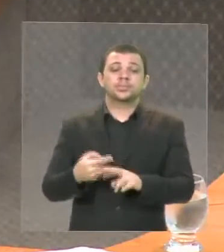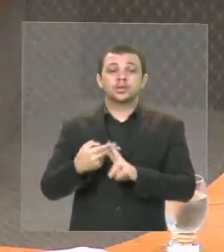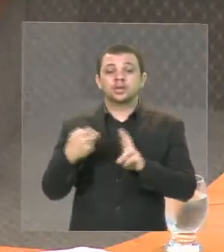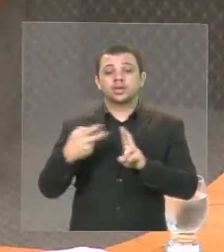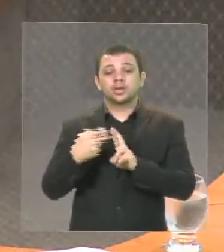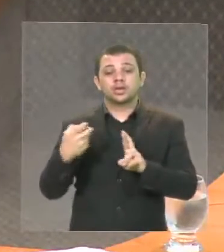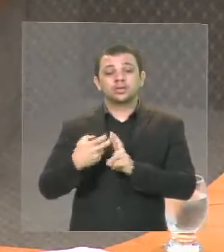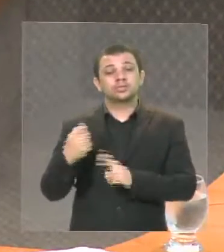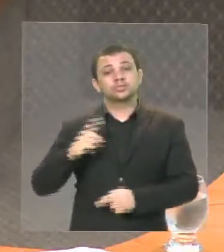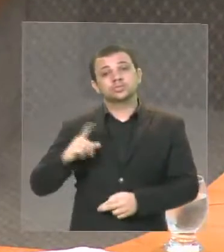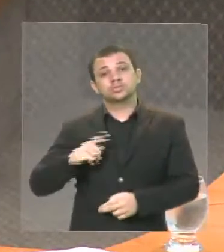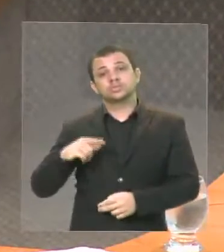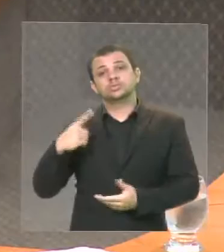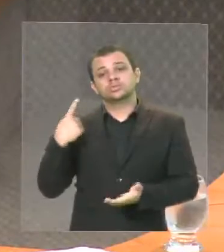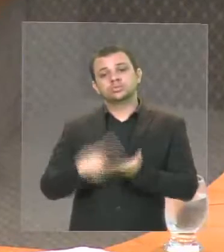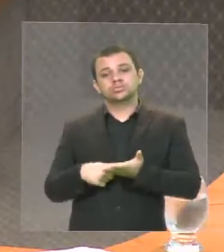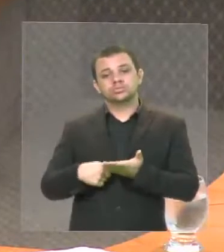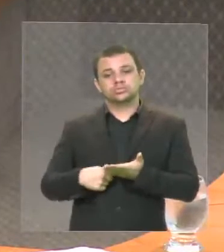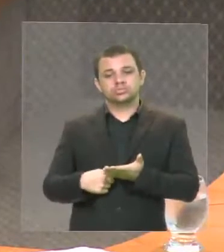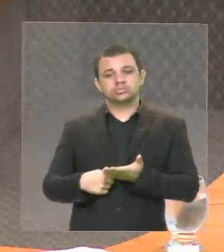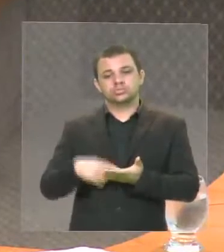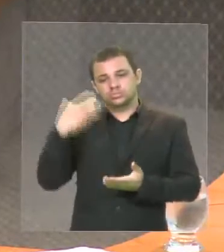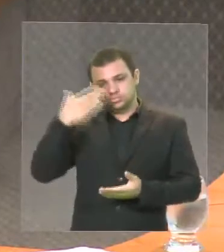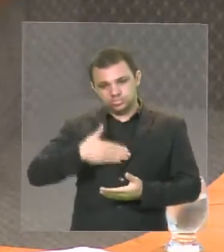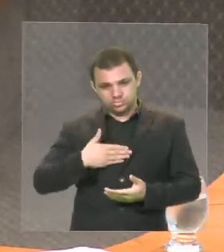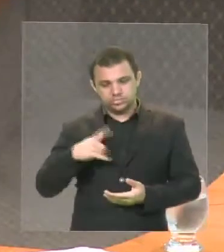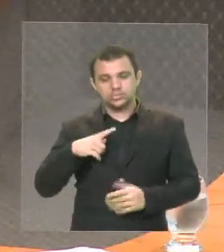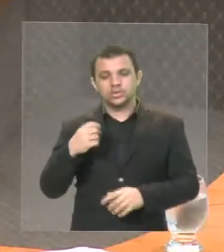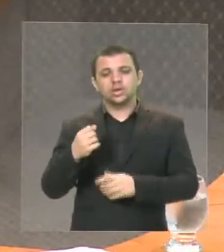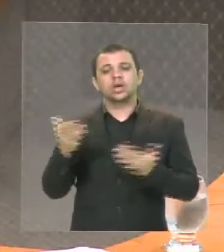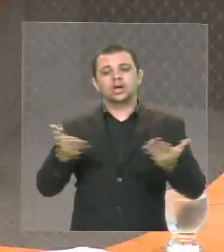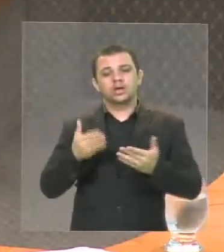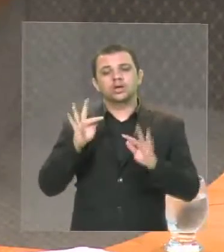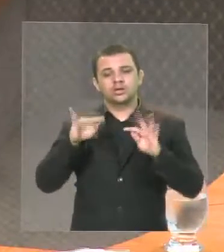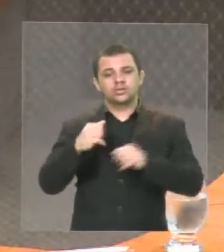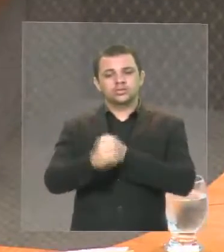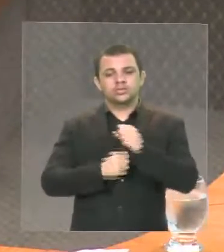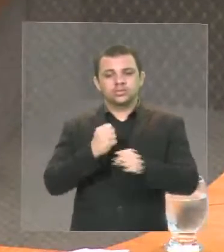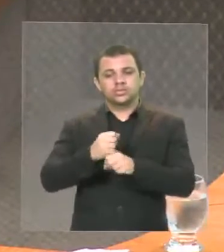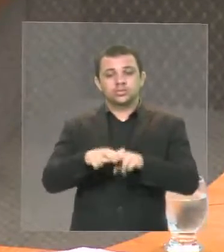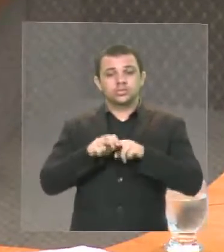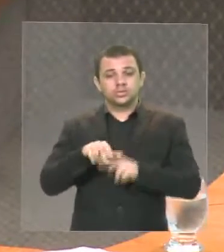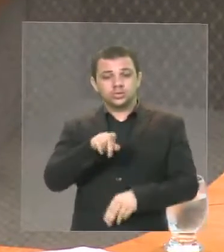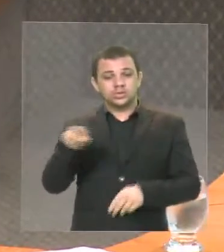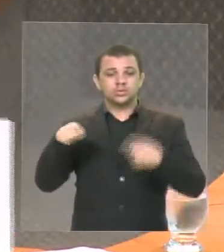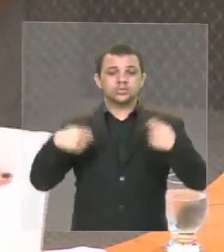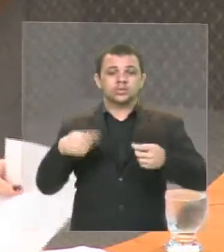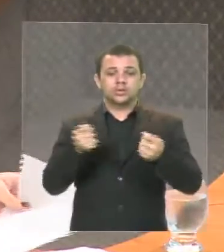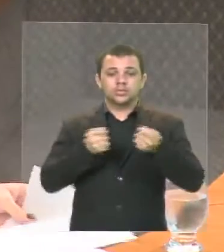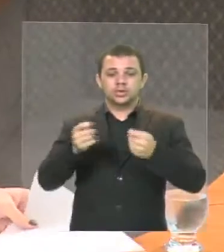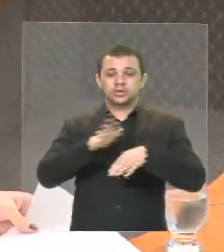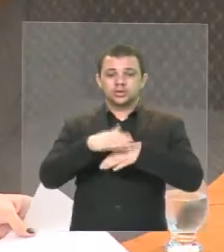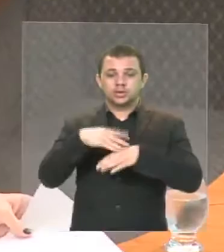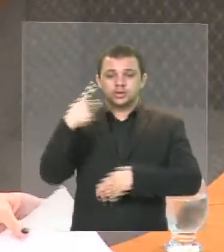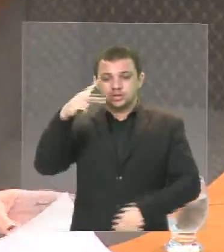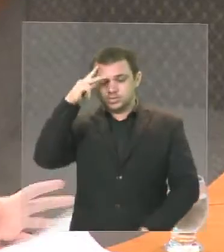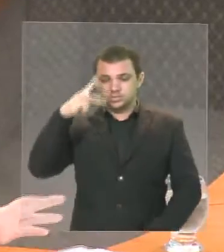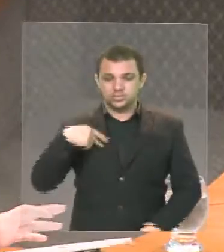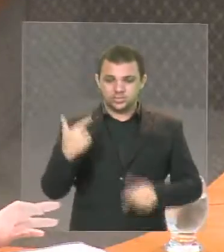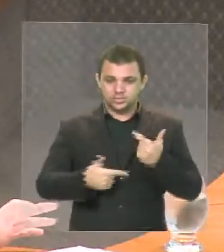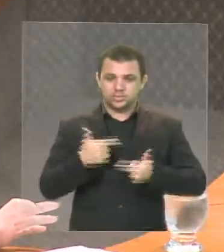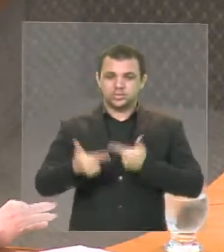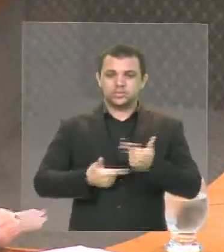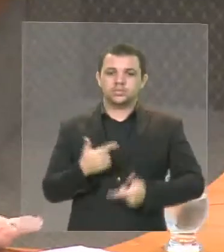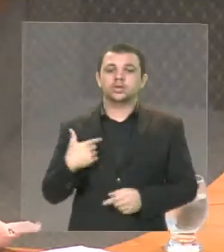para honrarem seus compromissos nesse final de ano para a manutenção de seus serviços. Esses